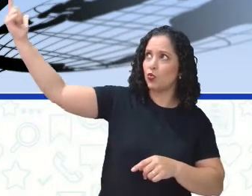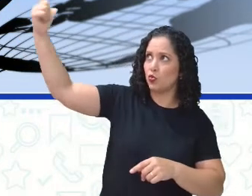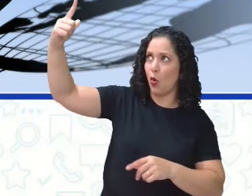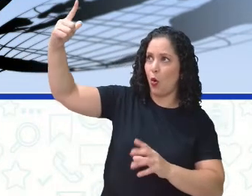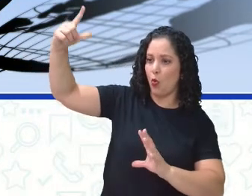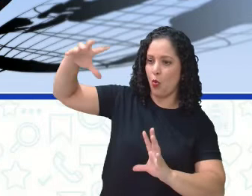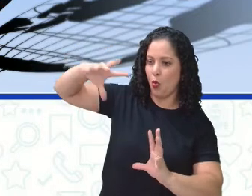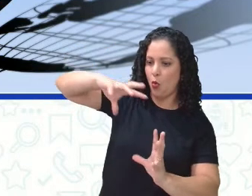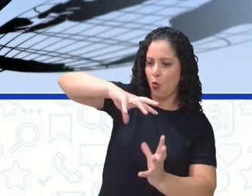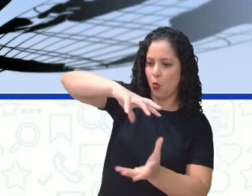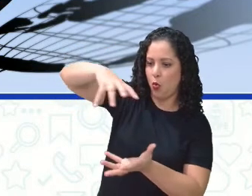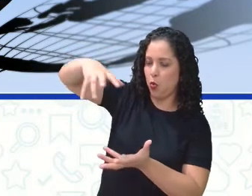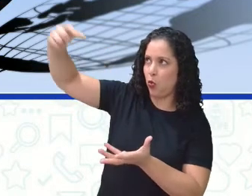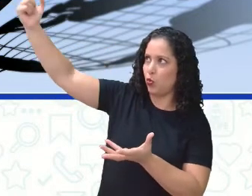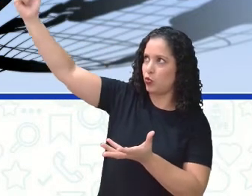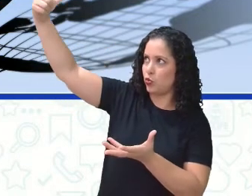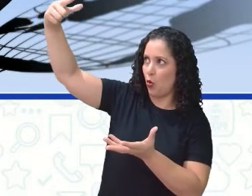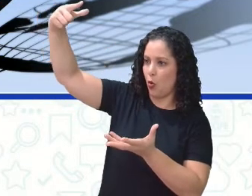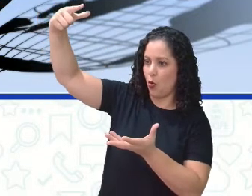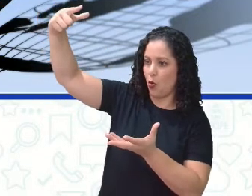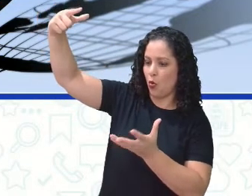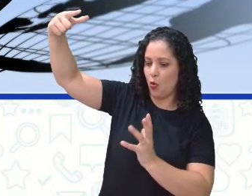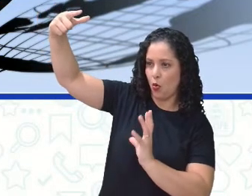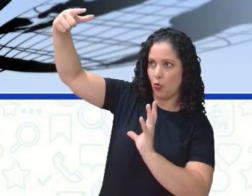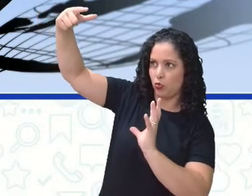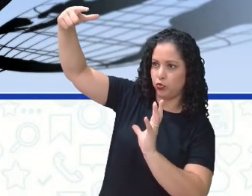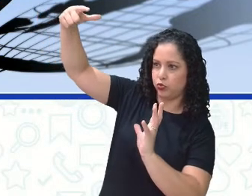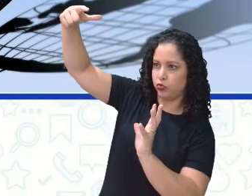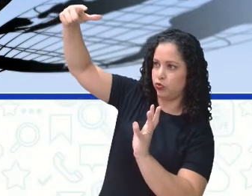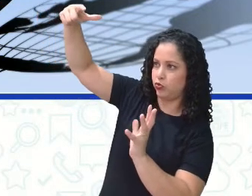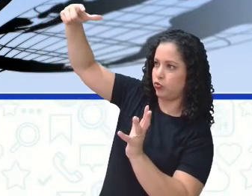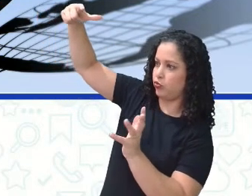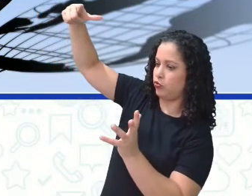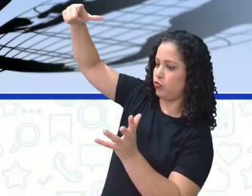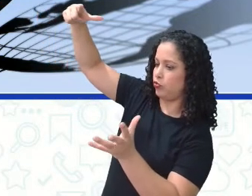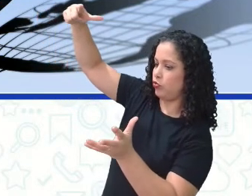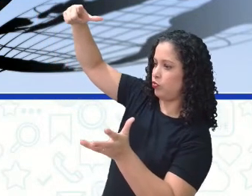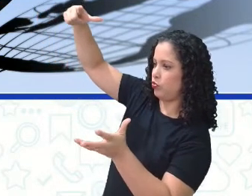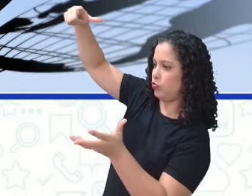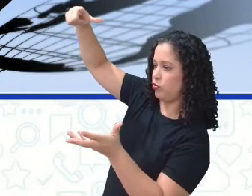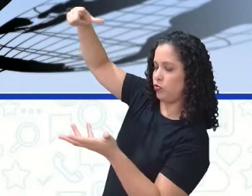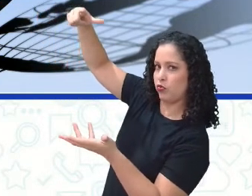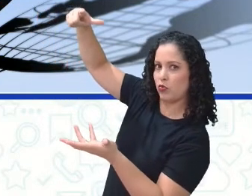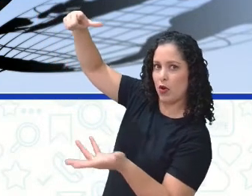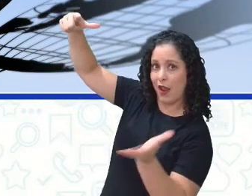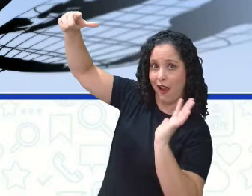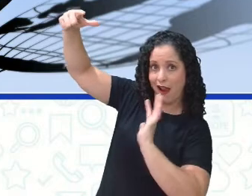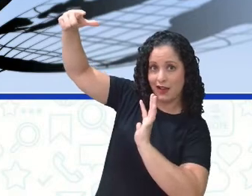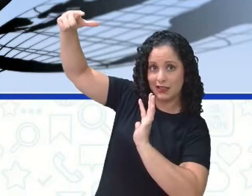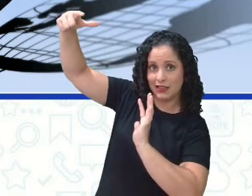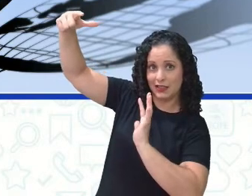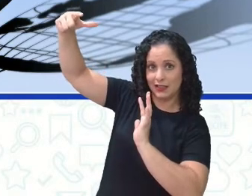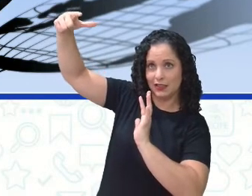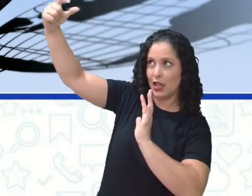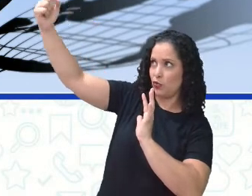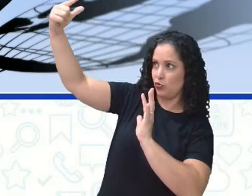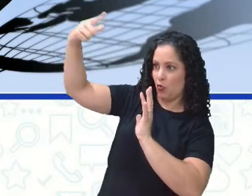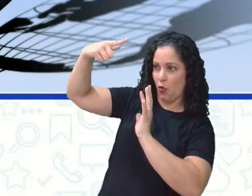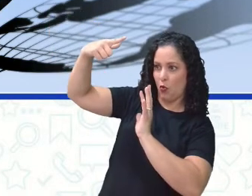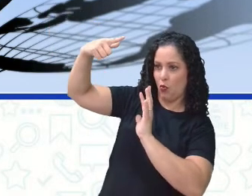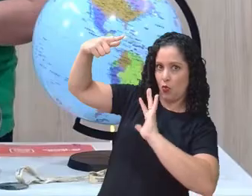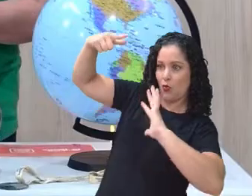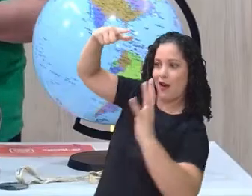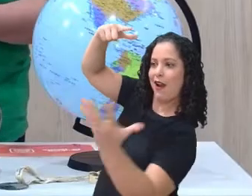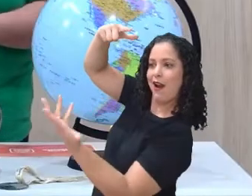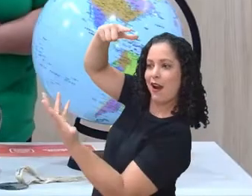aí que, ora o Sol está batendo em um continente, né, e do outro lado está escuro, a questão aí do dia e da noite,